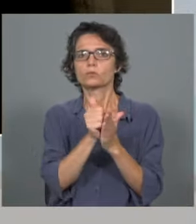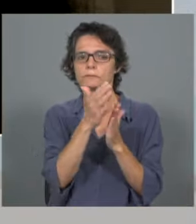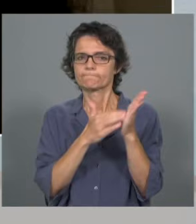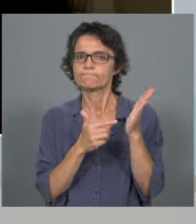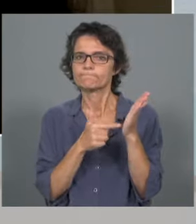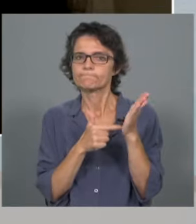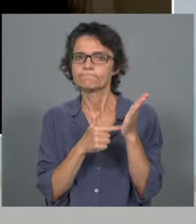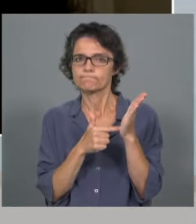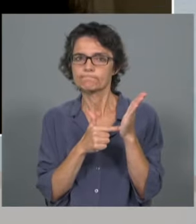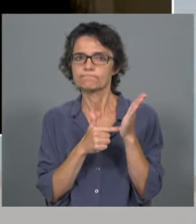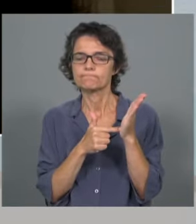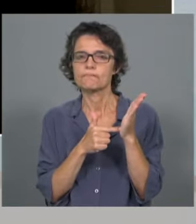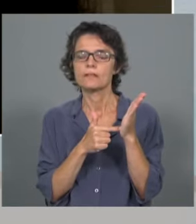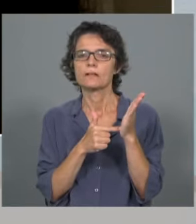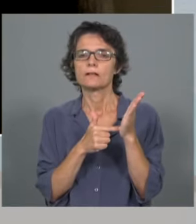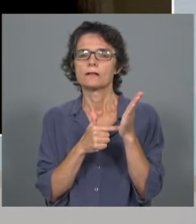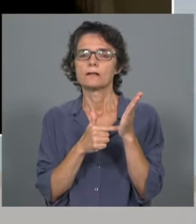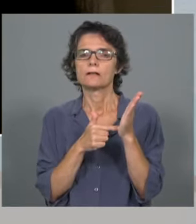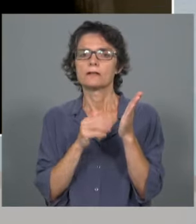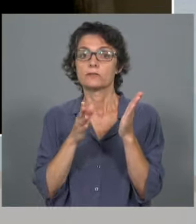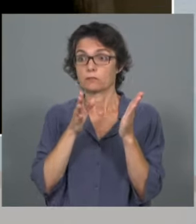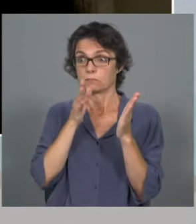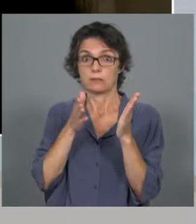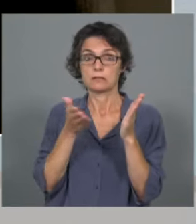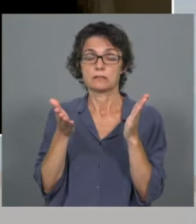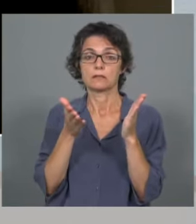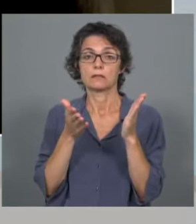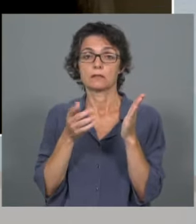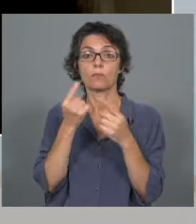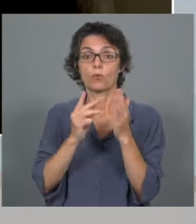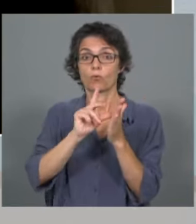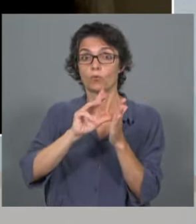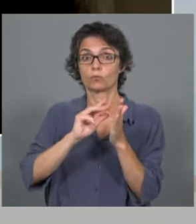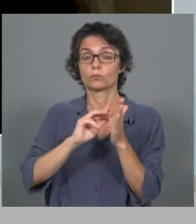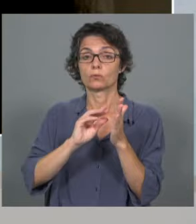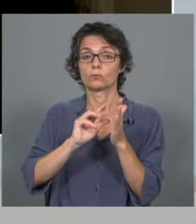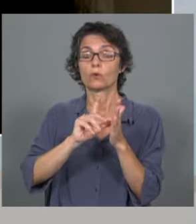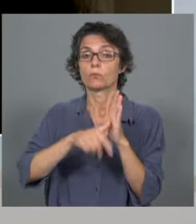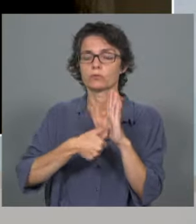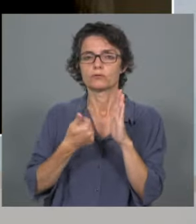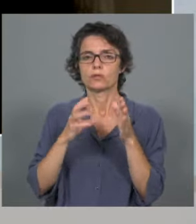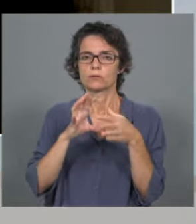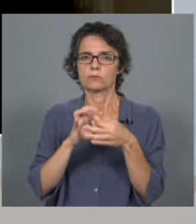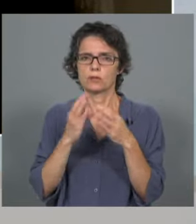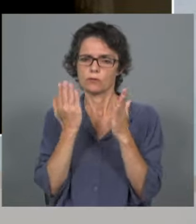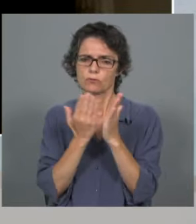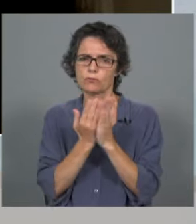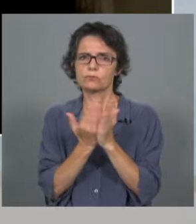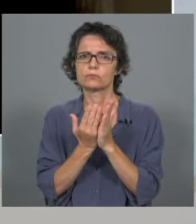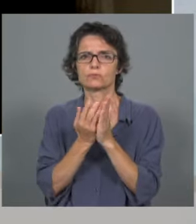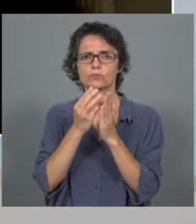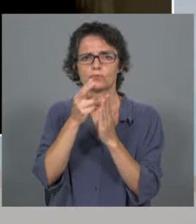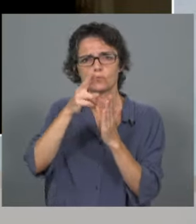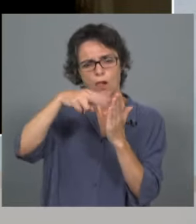da Bíblia. Já aqui foi referido também alguns projetos que há de Lexio Divina, de estudo, de leitura